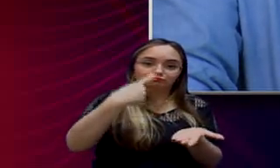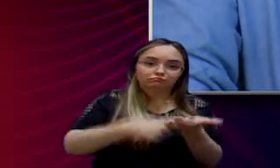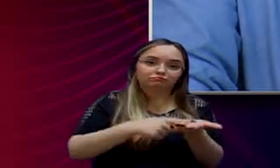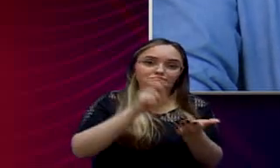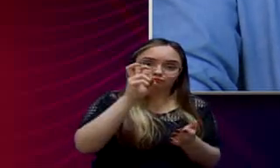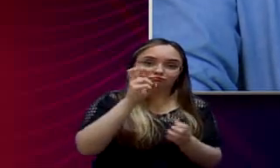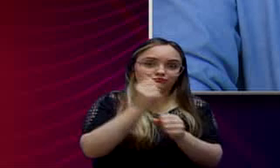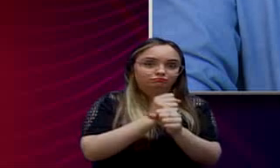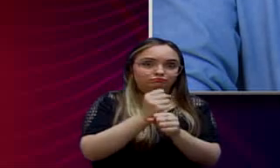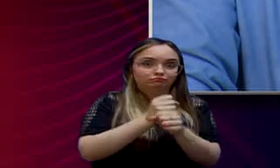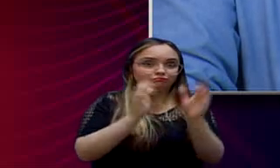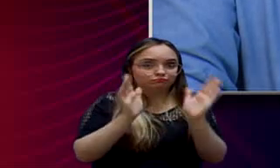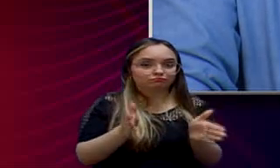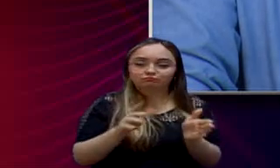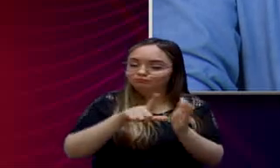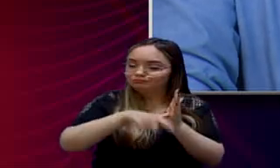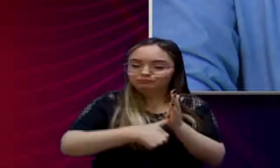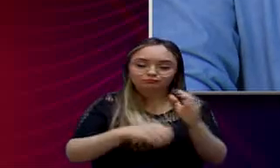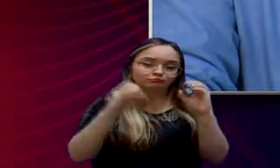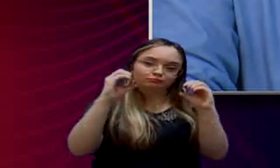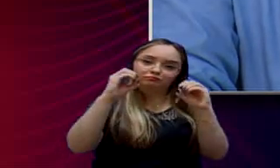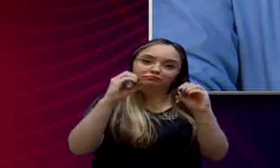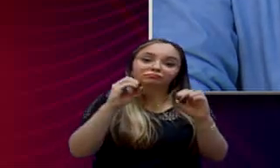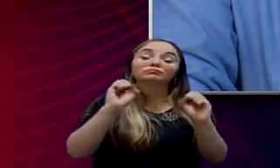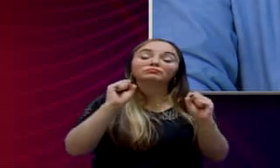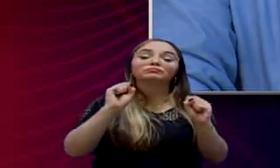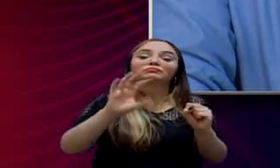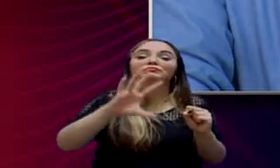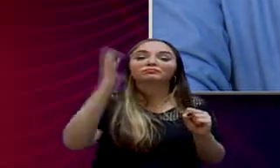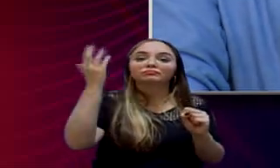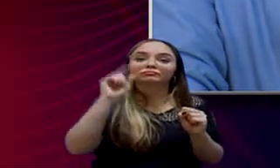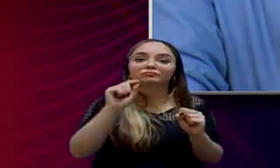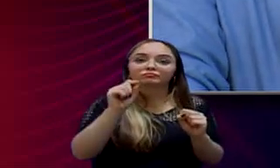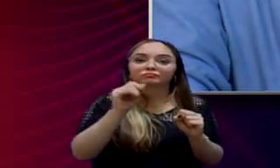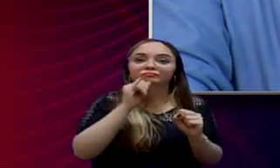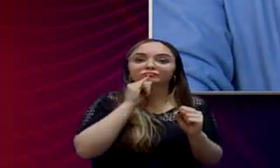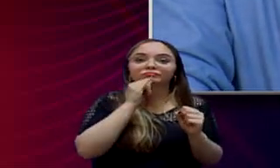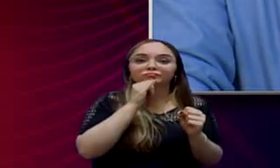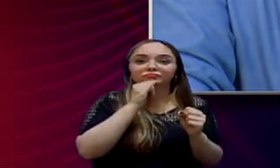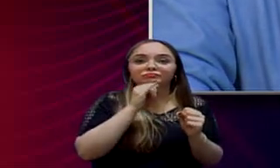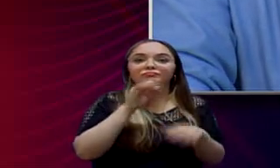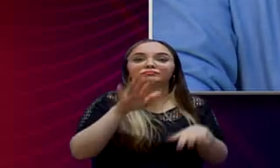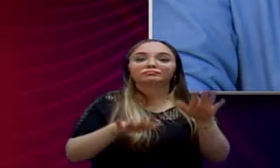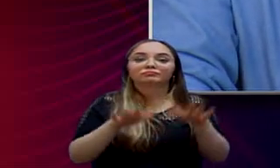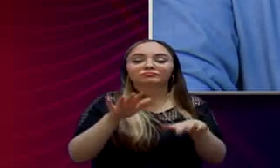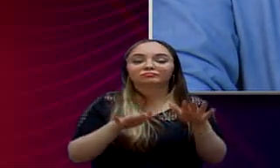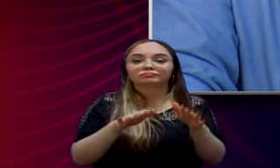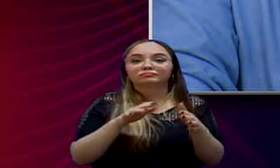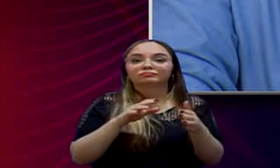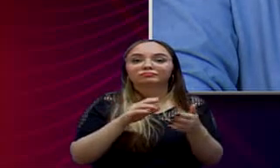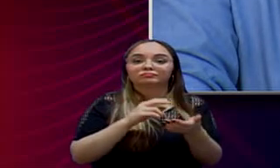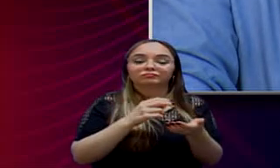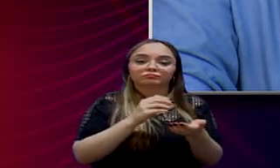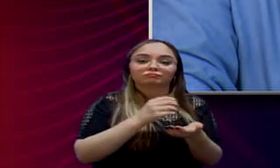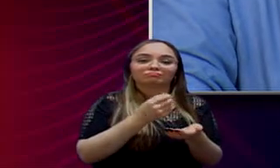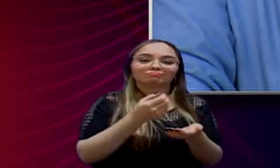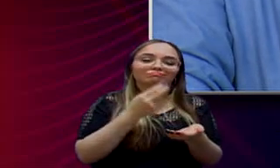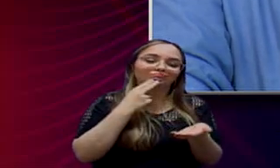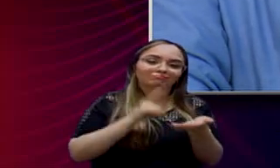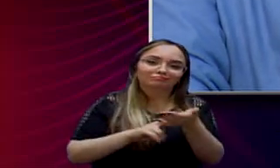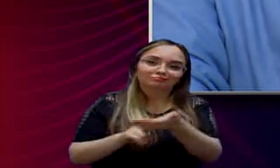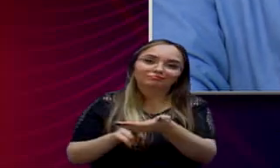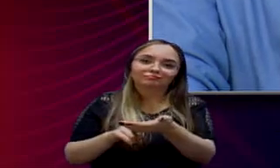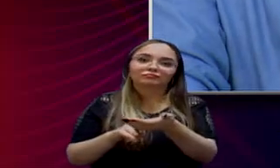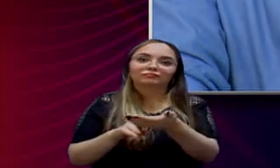lá cinco anos não há atraso o que pode ocorrer encaminhamento de eventuais notas de serviço e